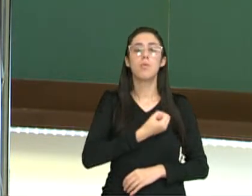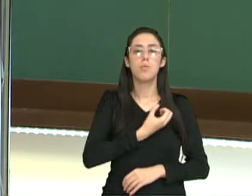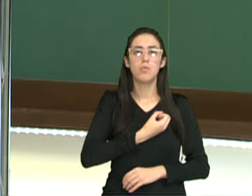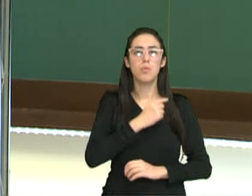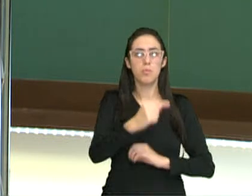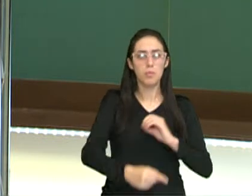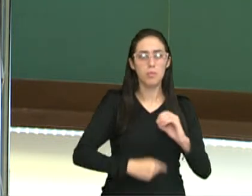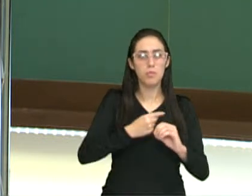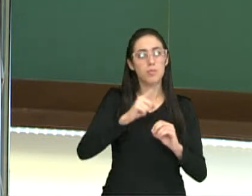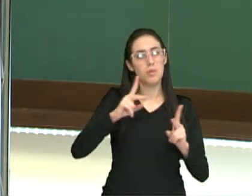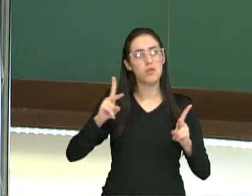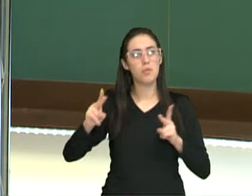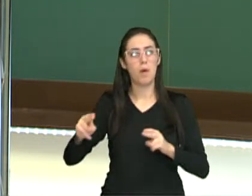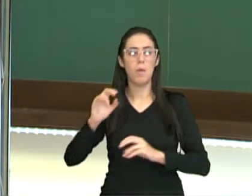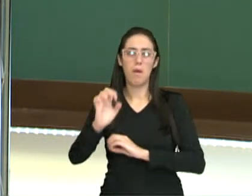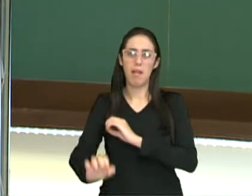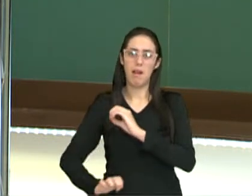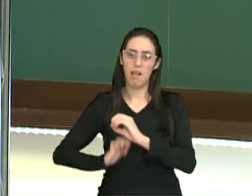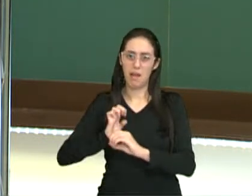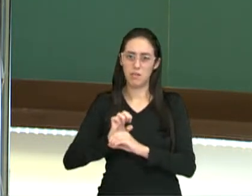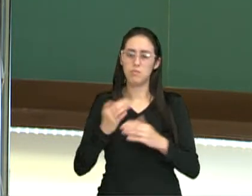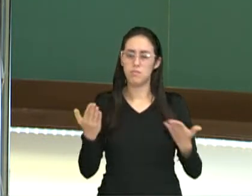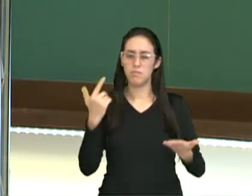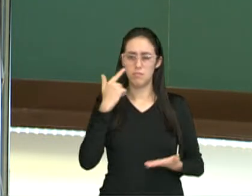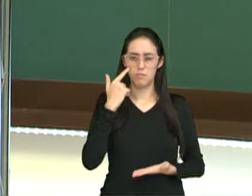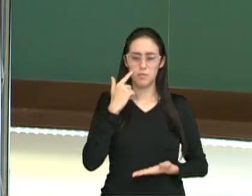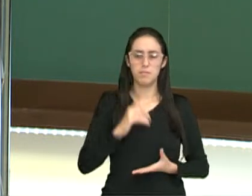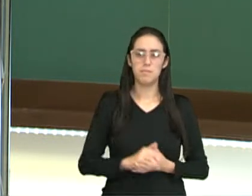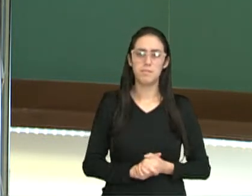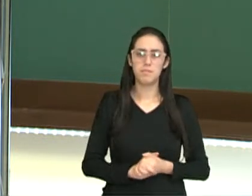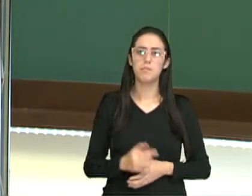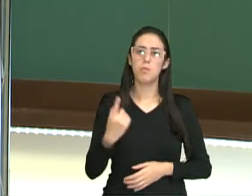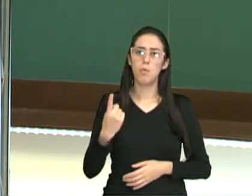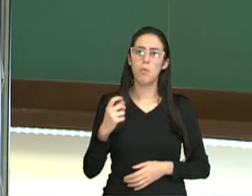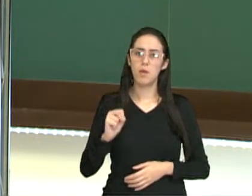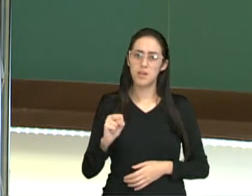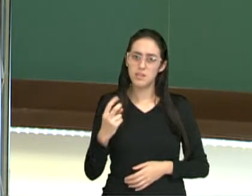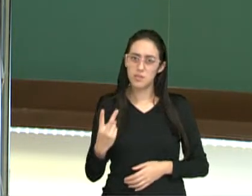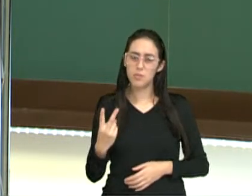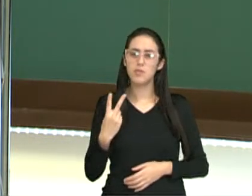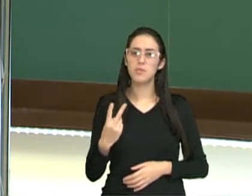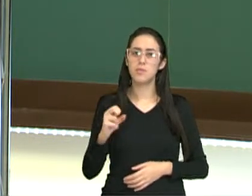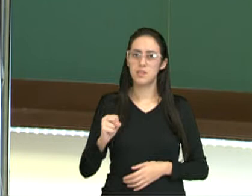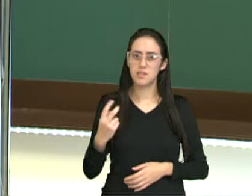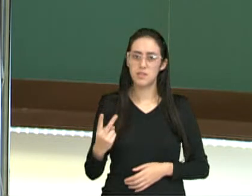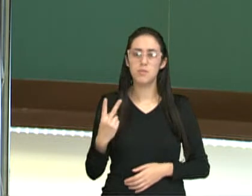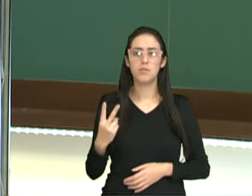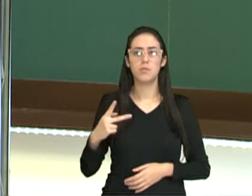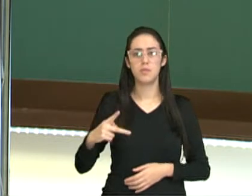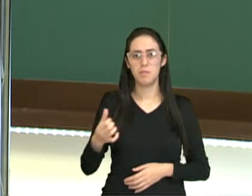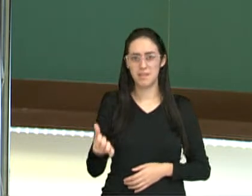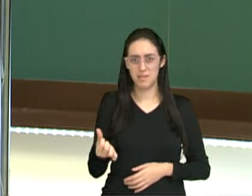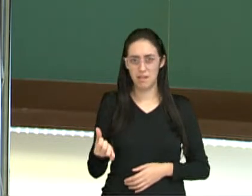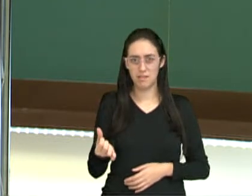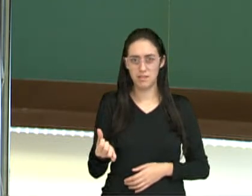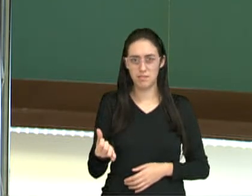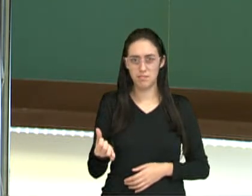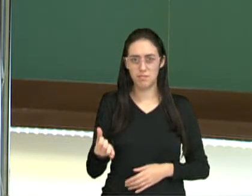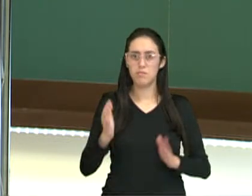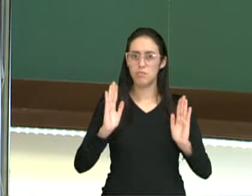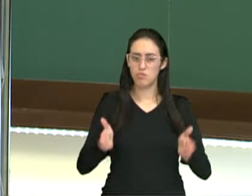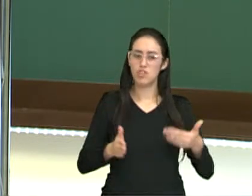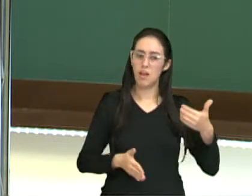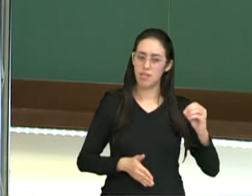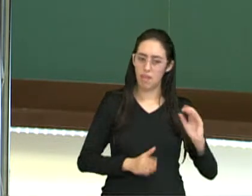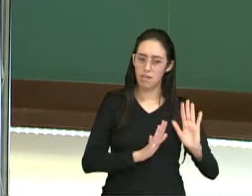número dos elétrons, certo? Então a gente vai distribuir lá. 1s2, 2s2, 2p6. Aqui já temos